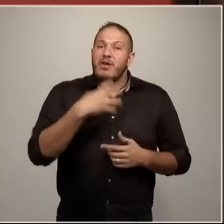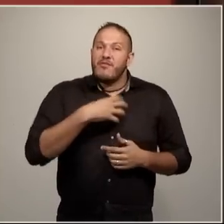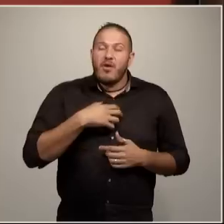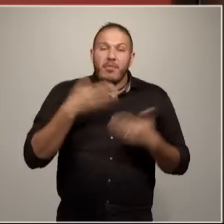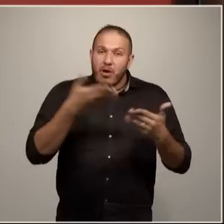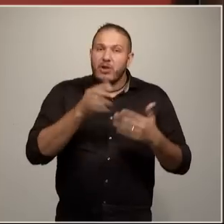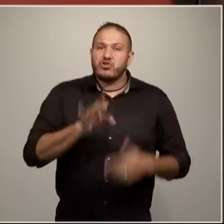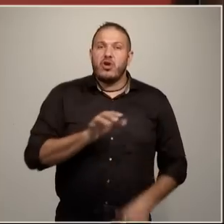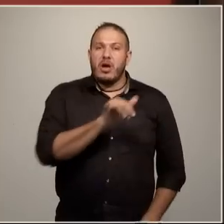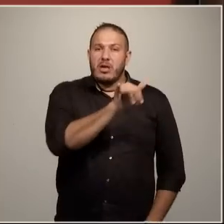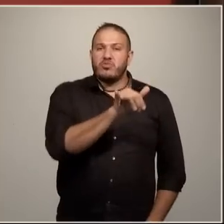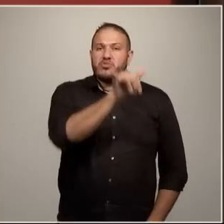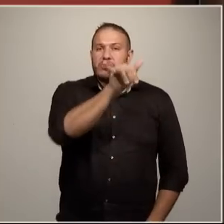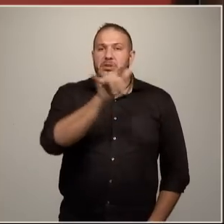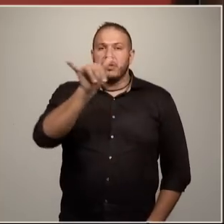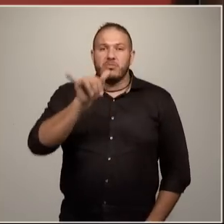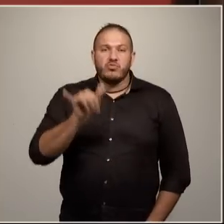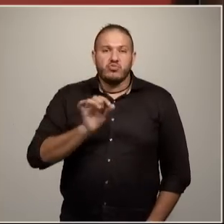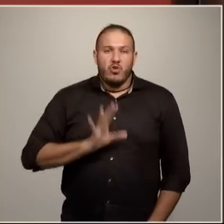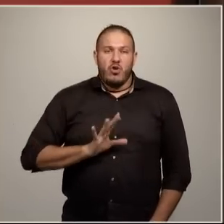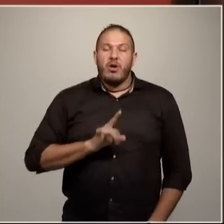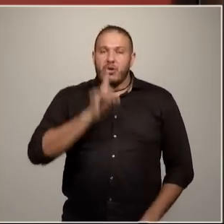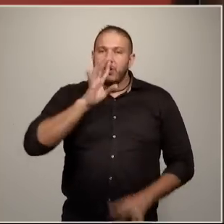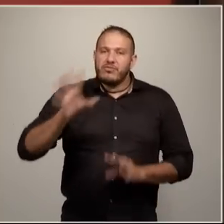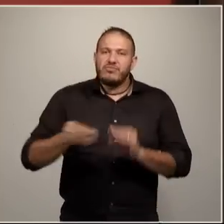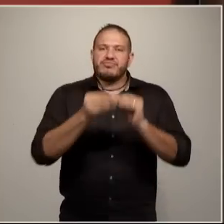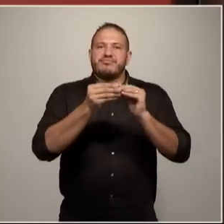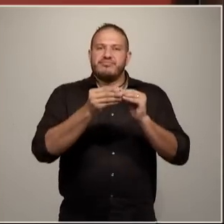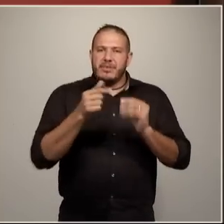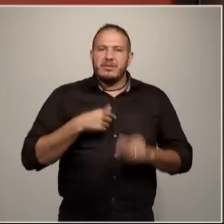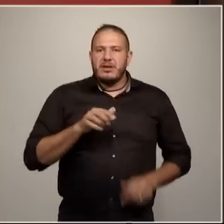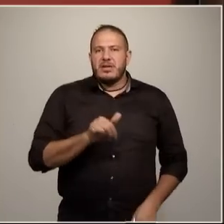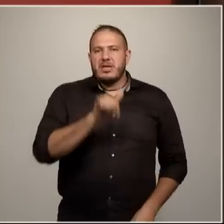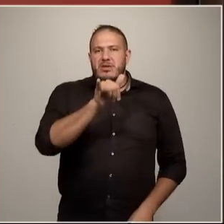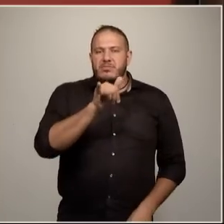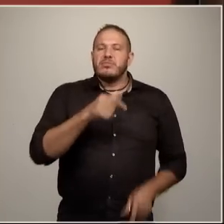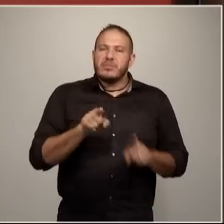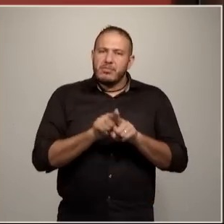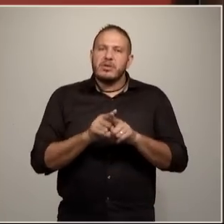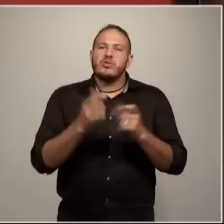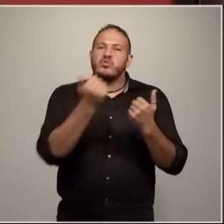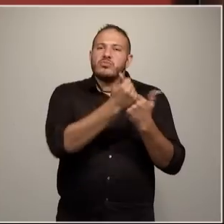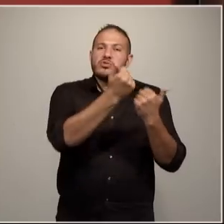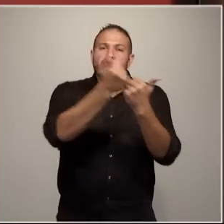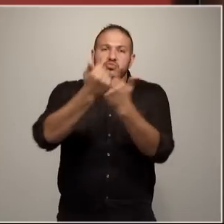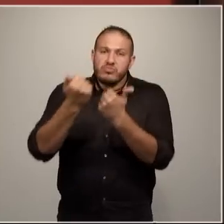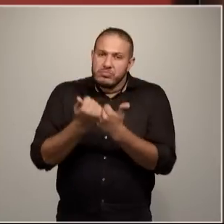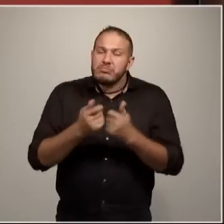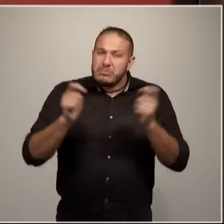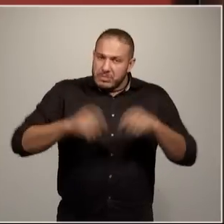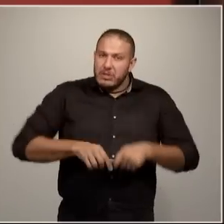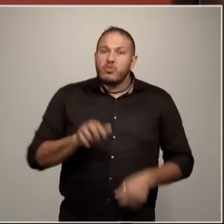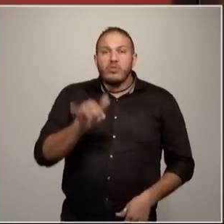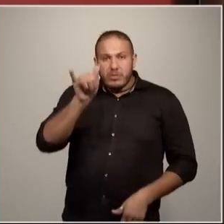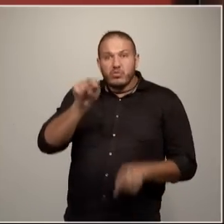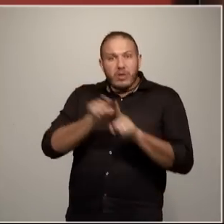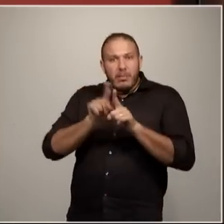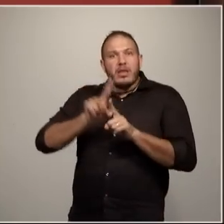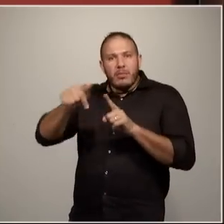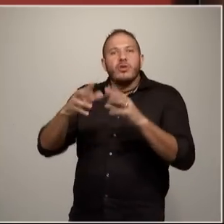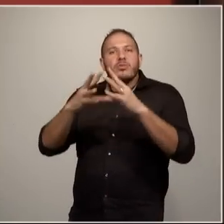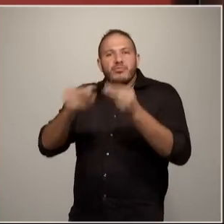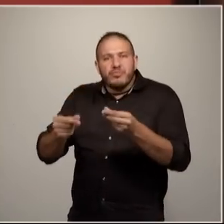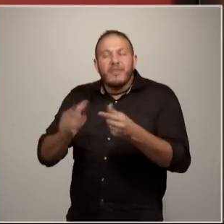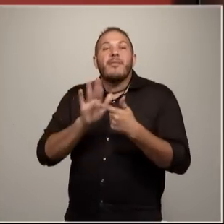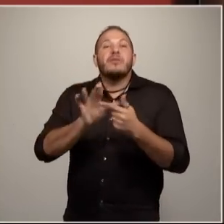tem y. Agora eu vou integrar em y e substituir nos extremos. O y também vai sumir e vai dar um